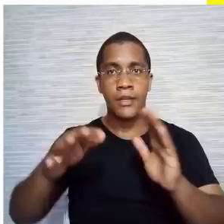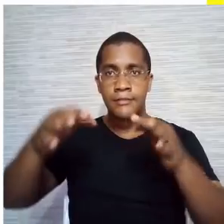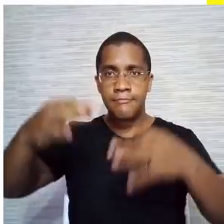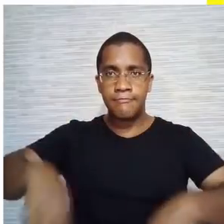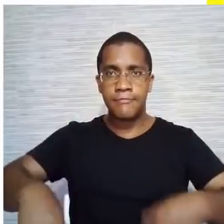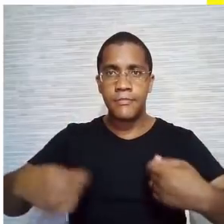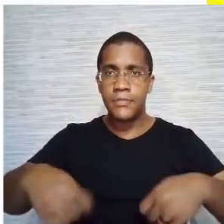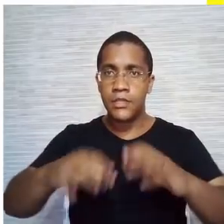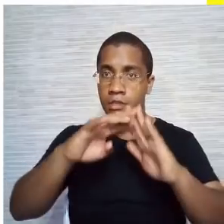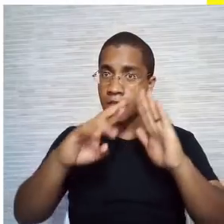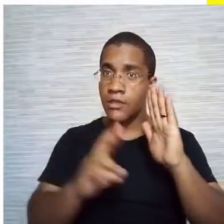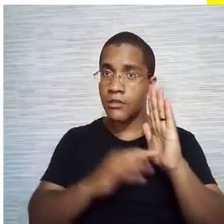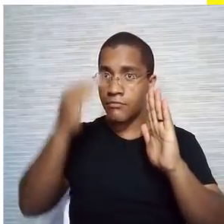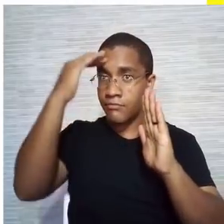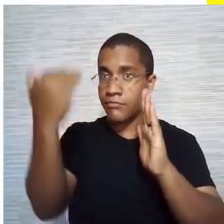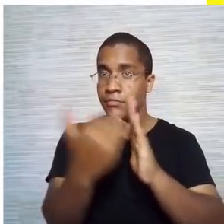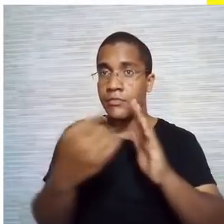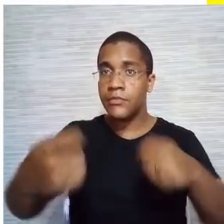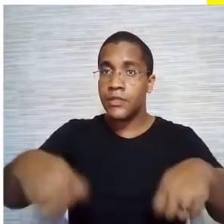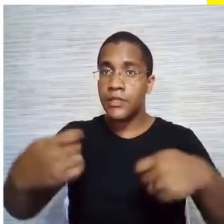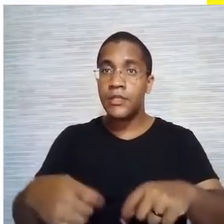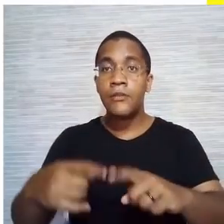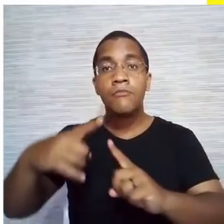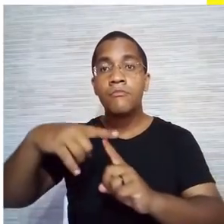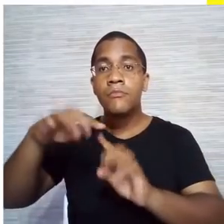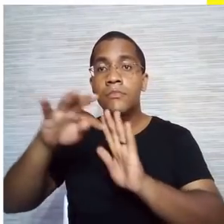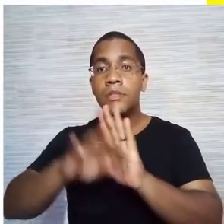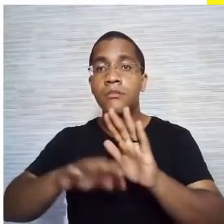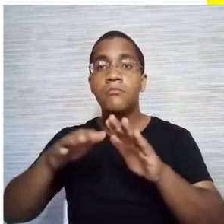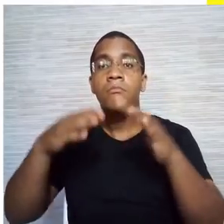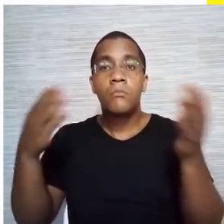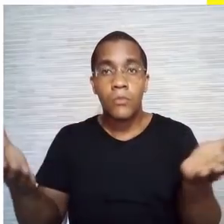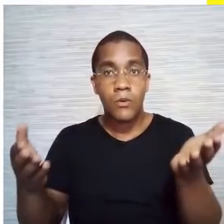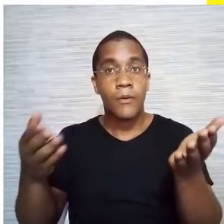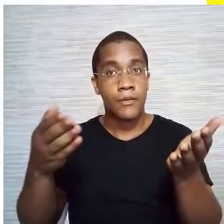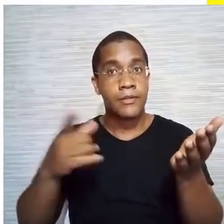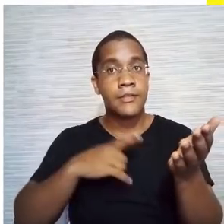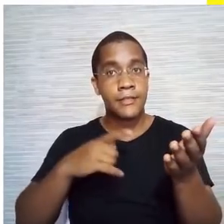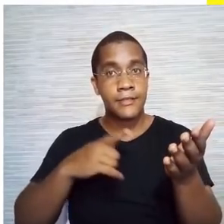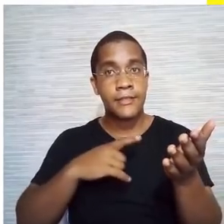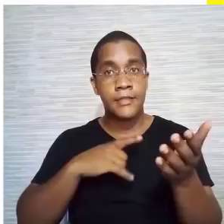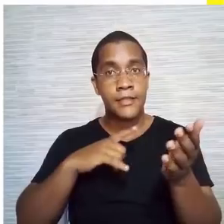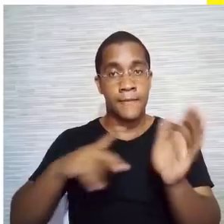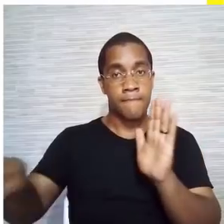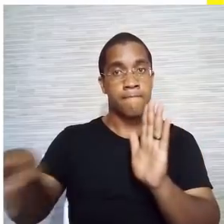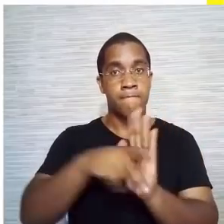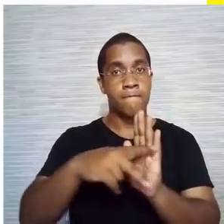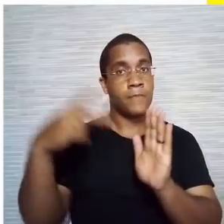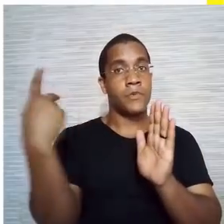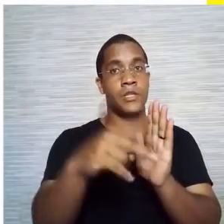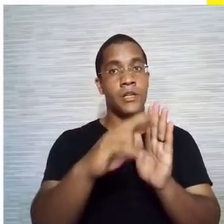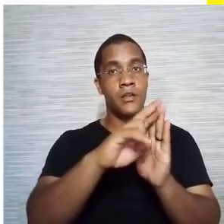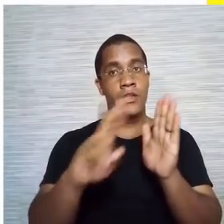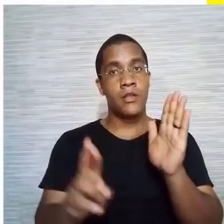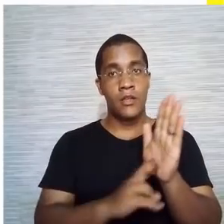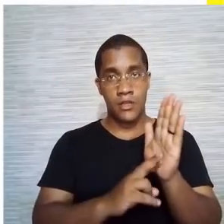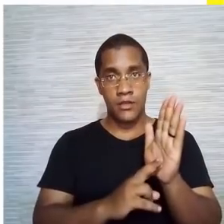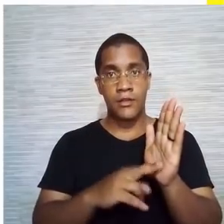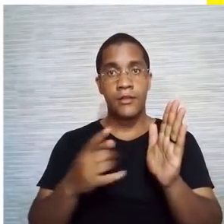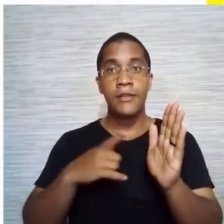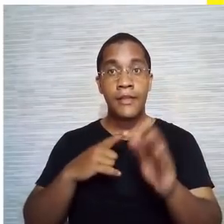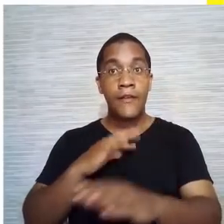seguinte: o gênero textual escolhido, ele vai ter uma linguagem própria. Então, é a seguinte questão: